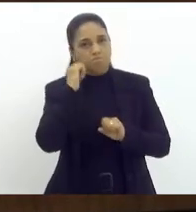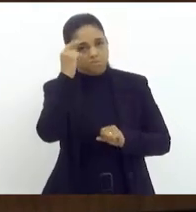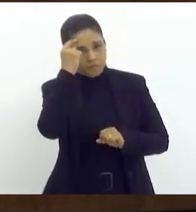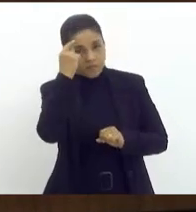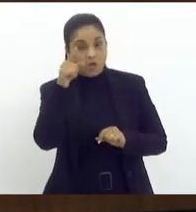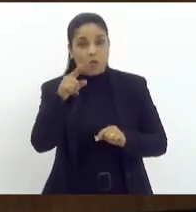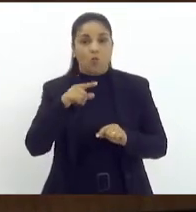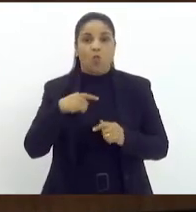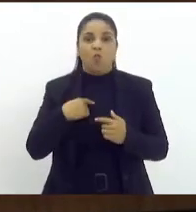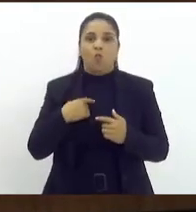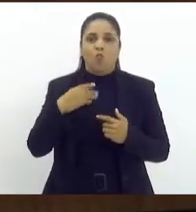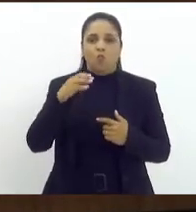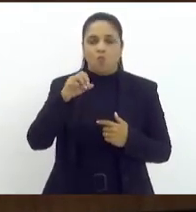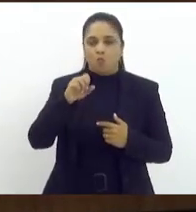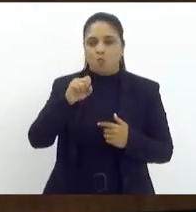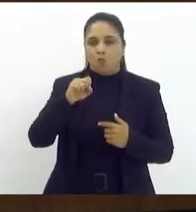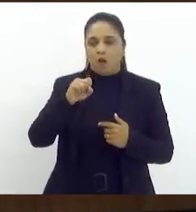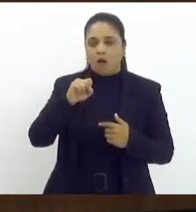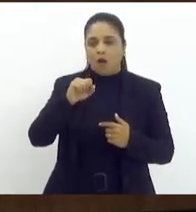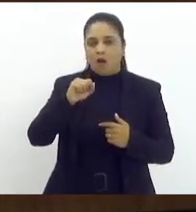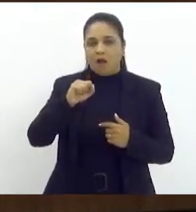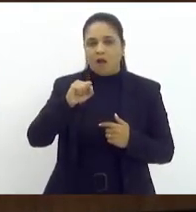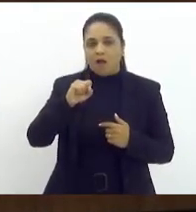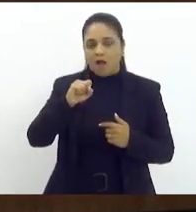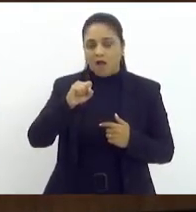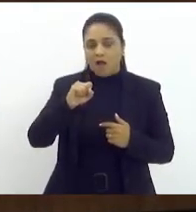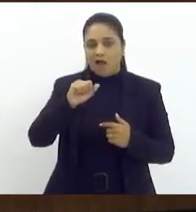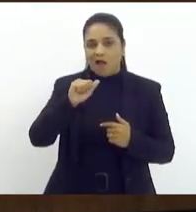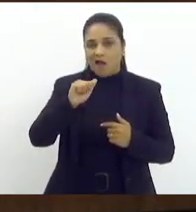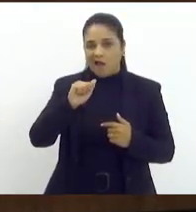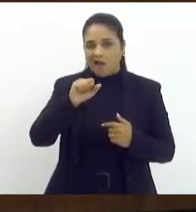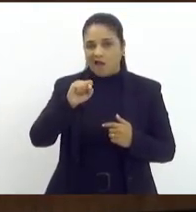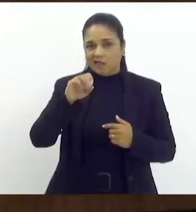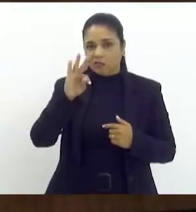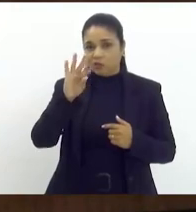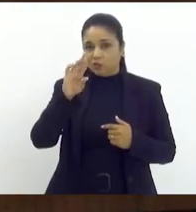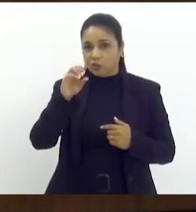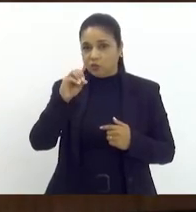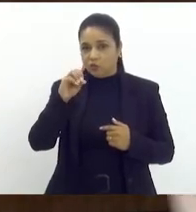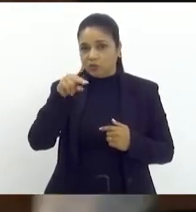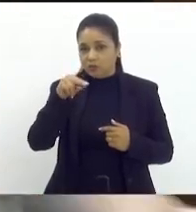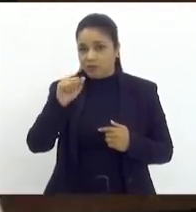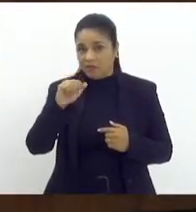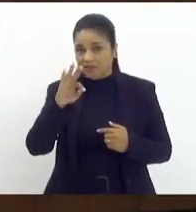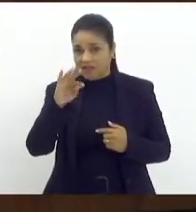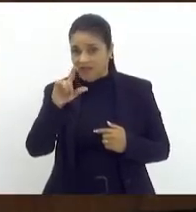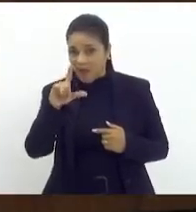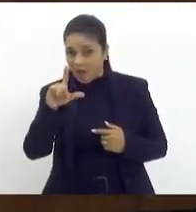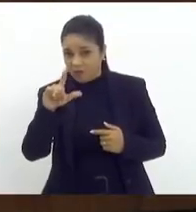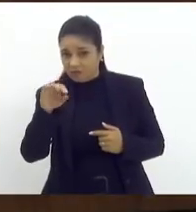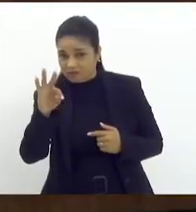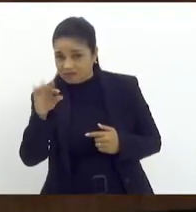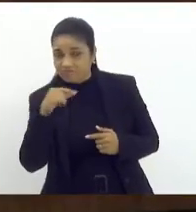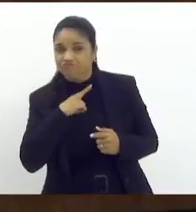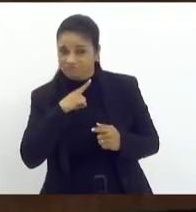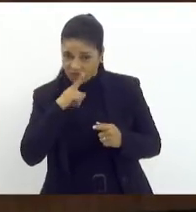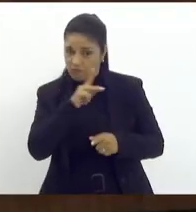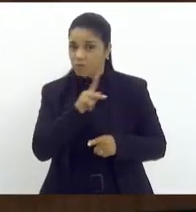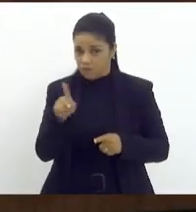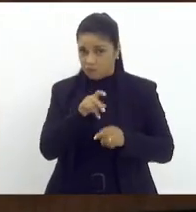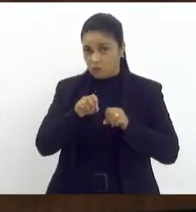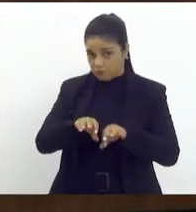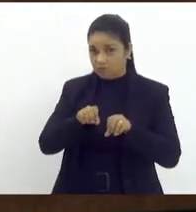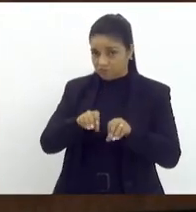teve um professor um piloto tantos outros todos tiveram professores e logo essa indicação Legislativa vai exatamente